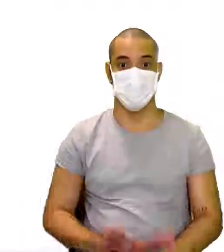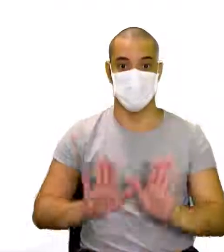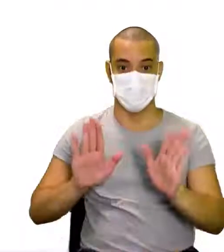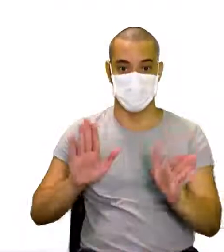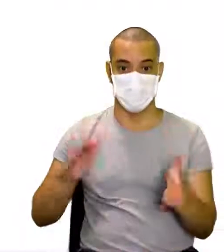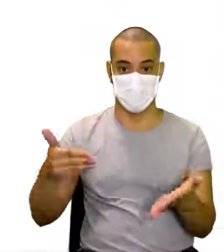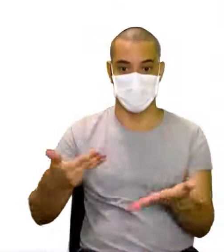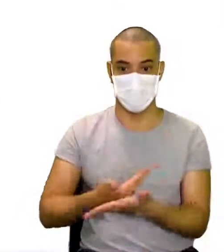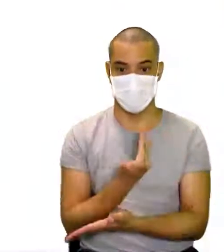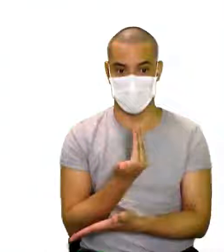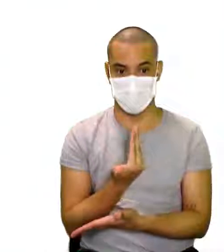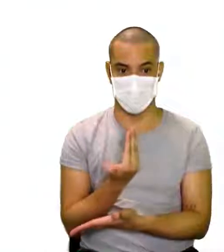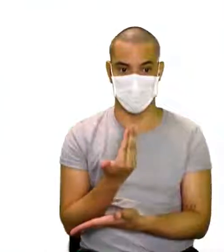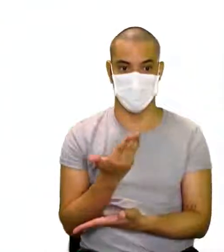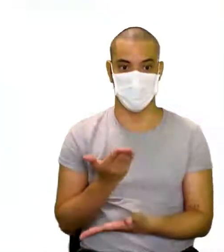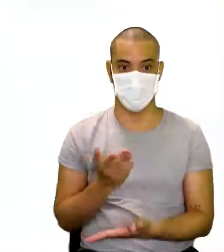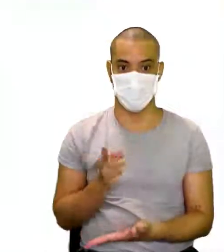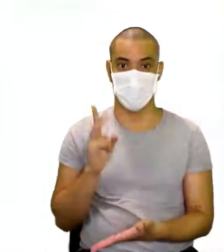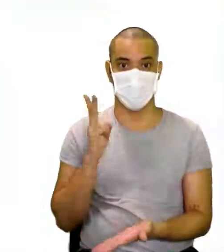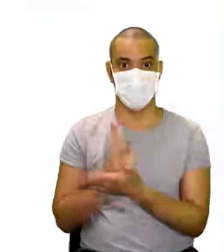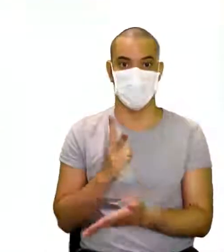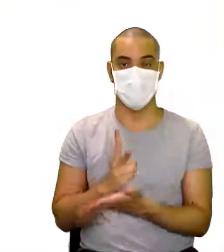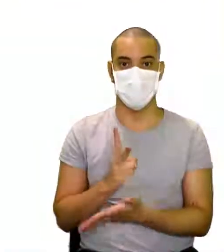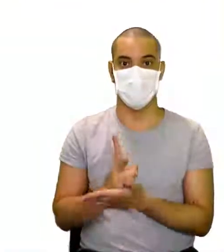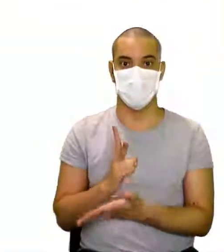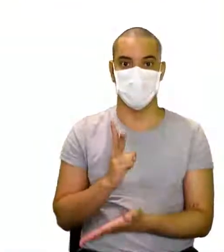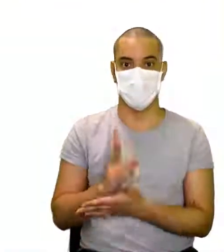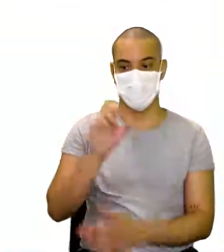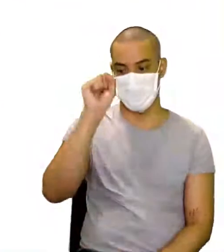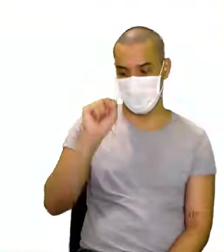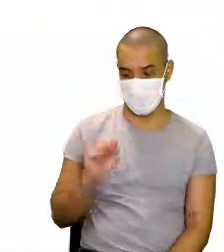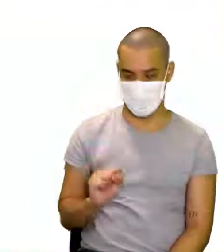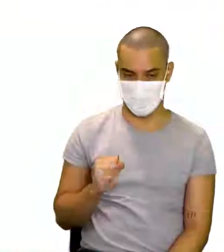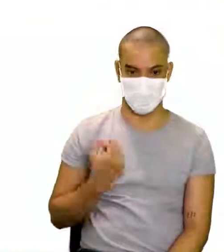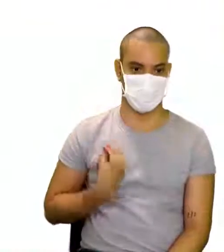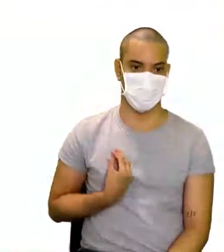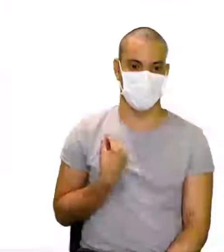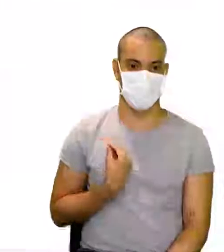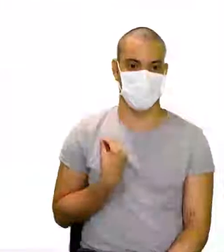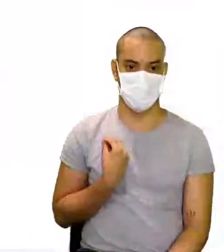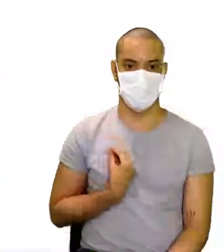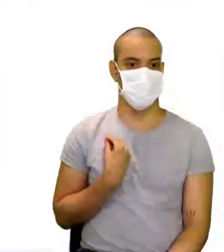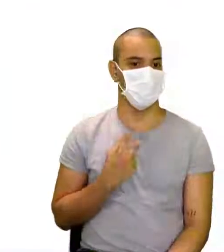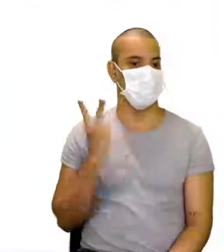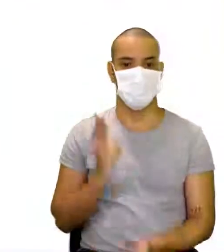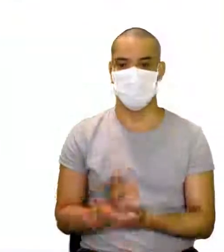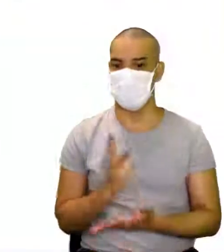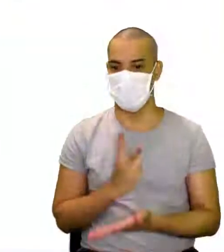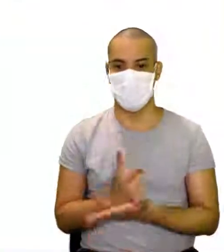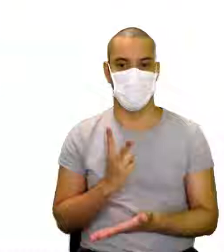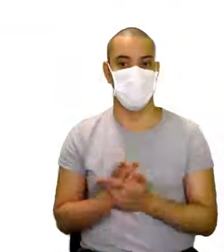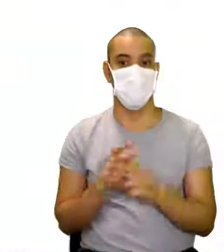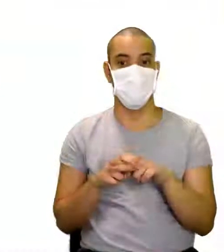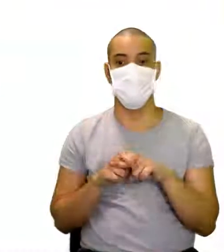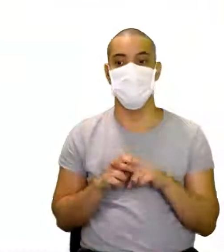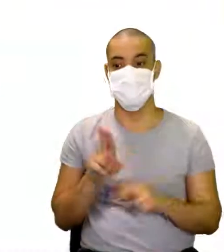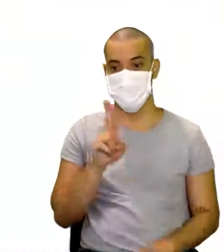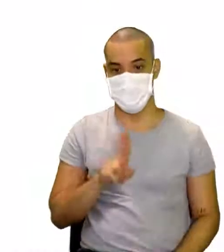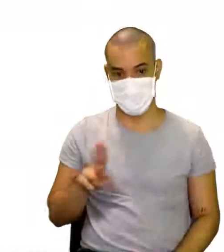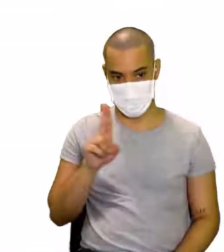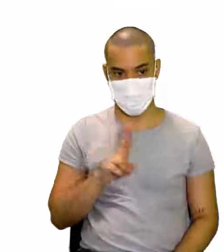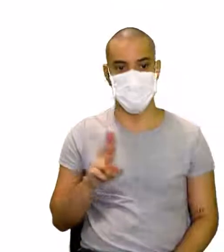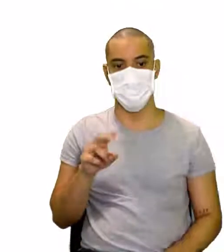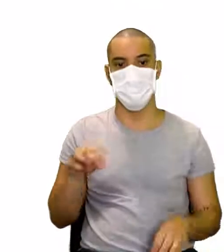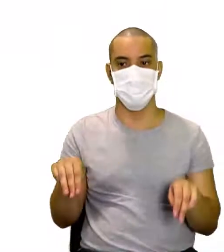colher que apontava para o sul, sempre presente em seus rituais. Então, eles utilizavam aí o